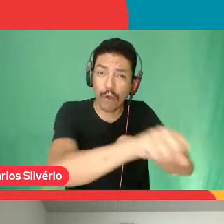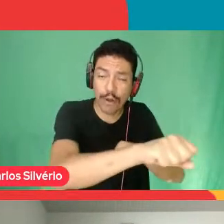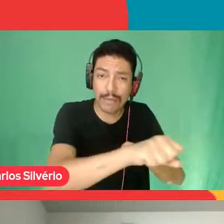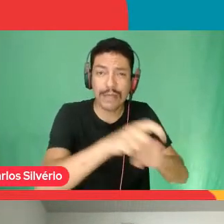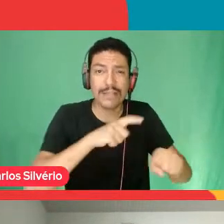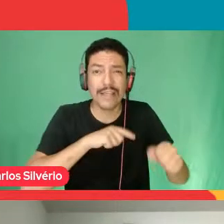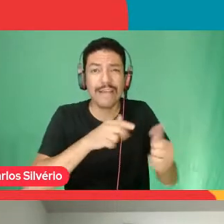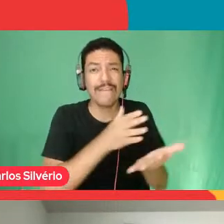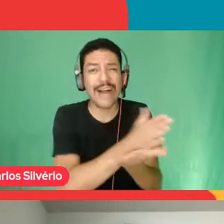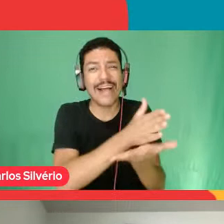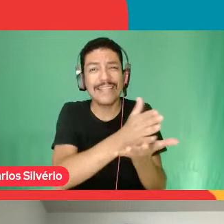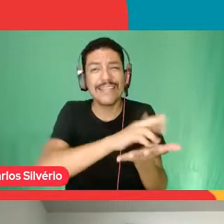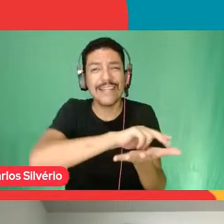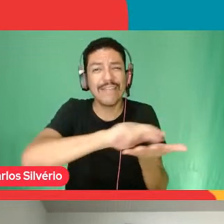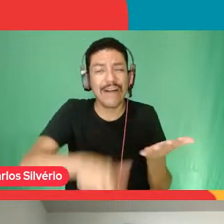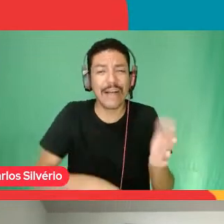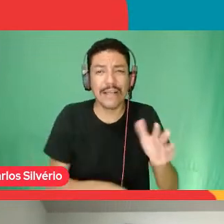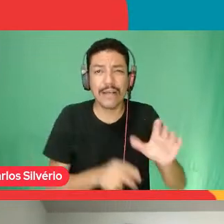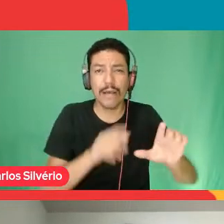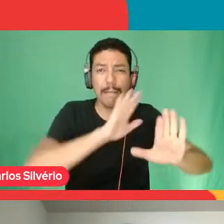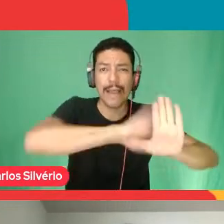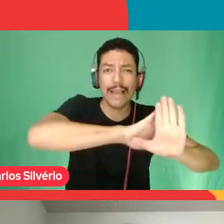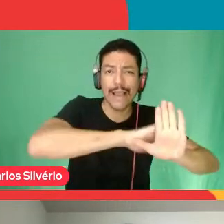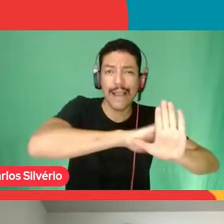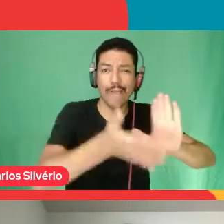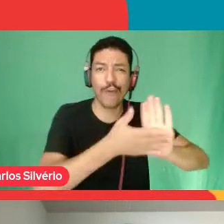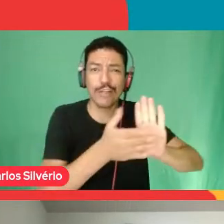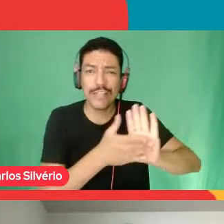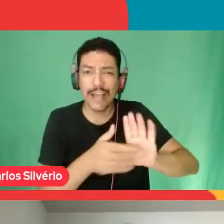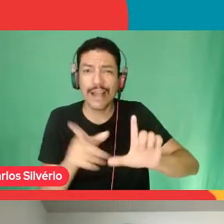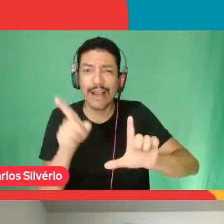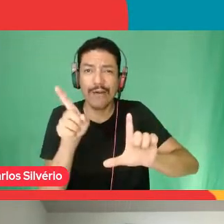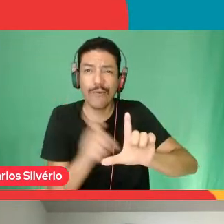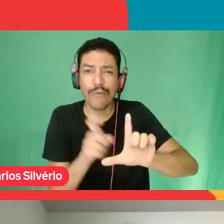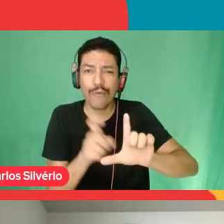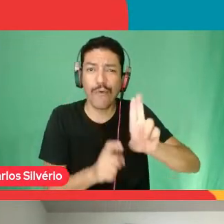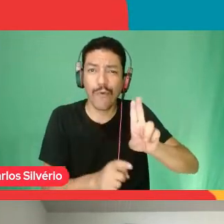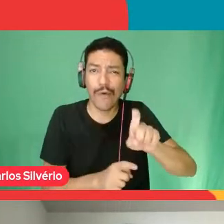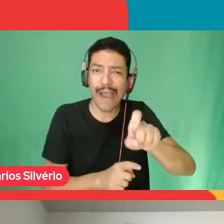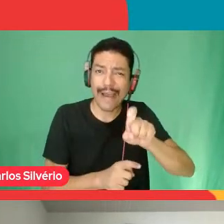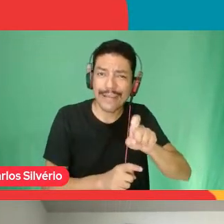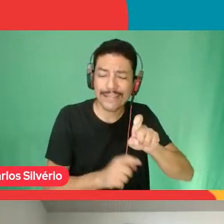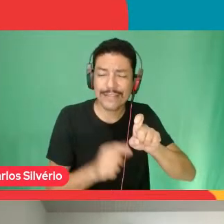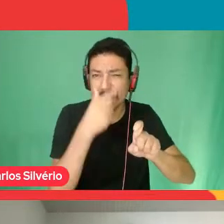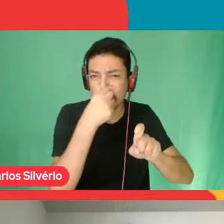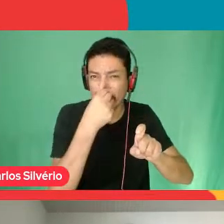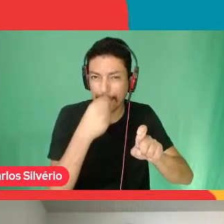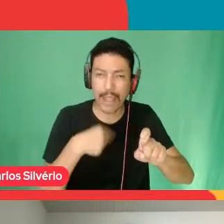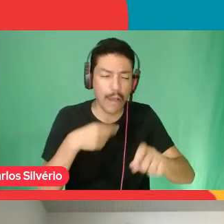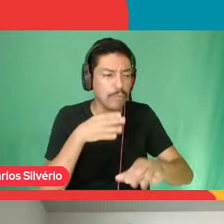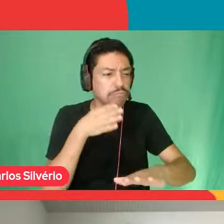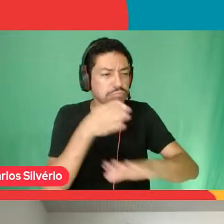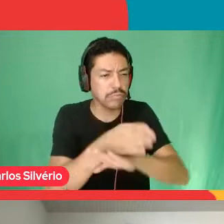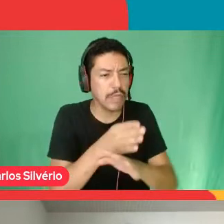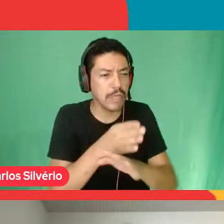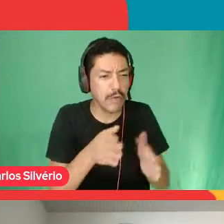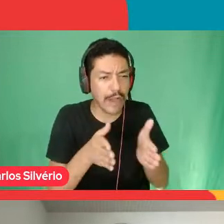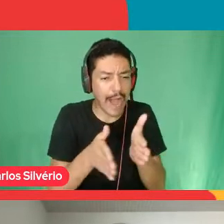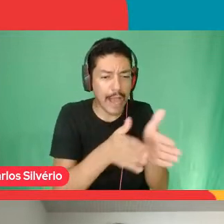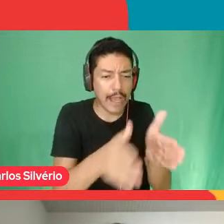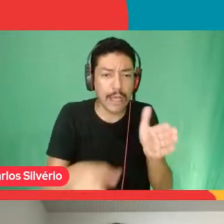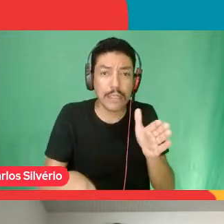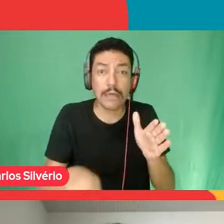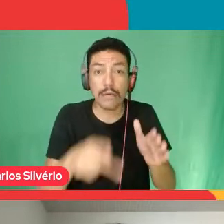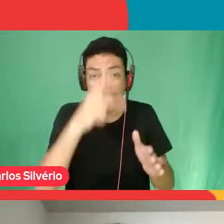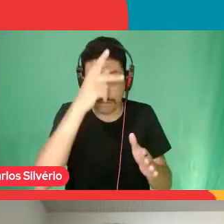Back-end, front-end, UX design, e aí eu entrei na trilha de UX design, e essa formação é toda estruturada por pessoas trans,